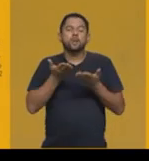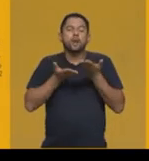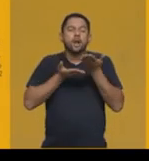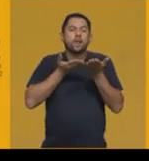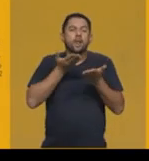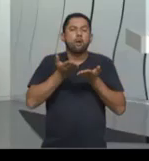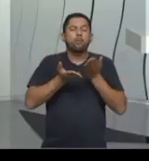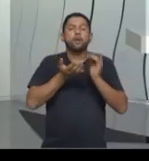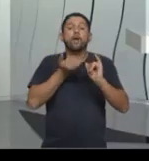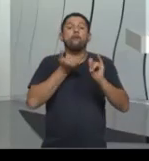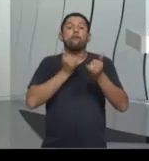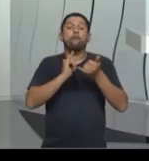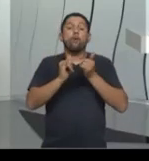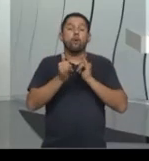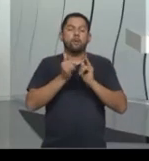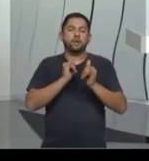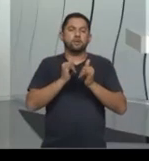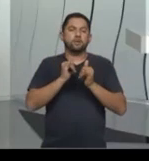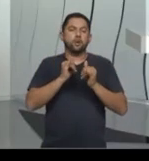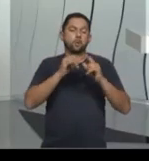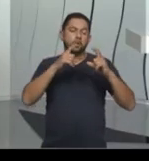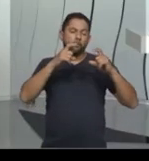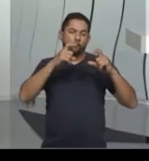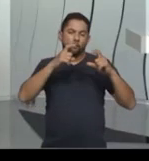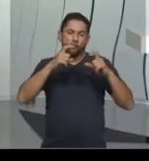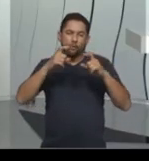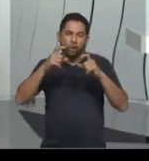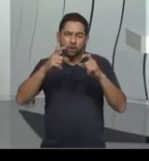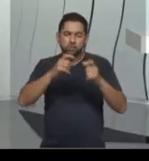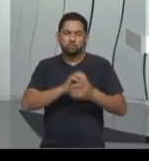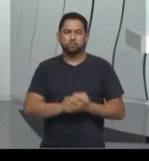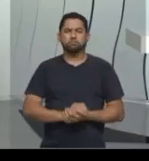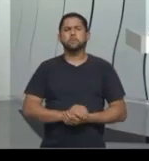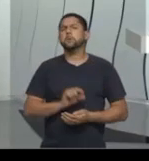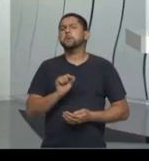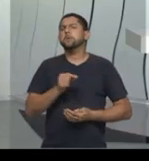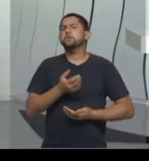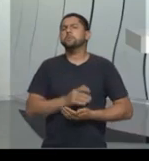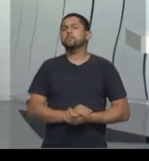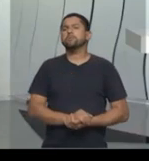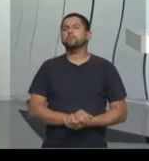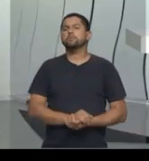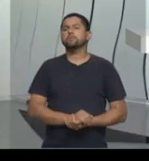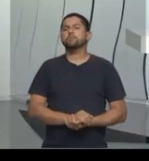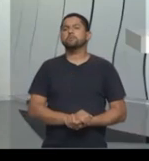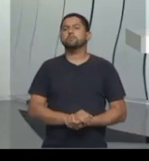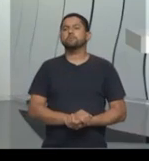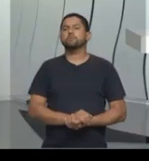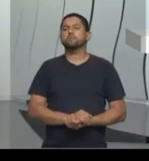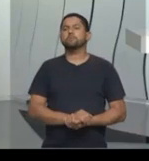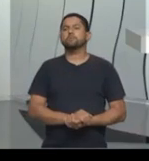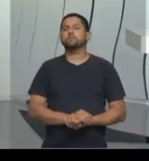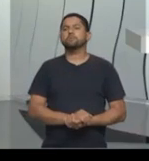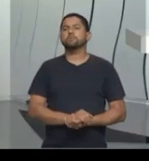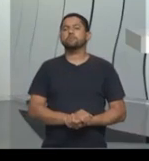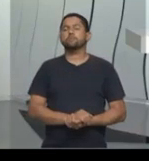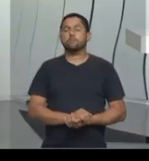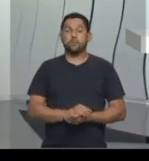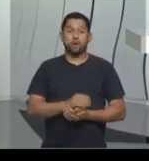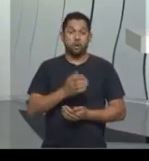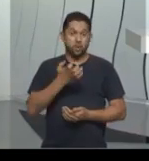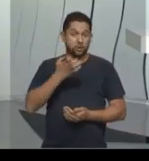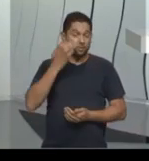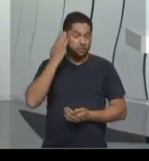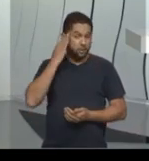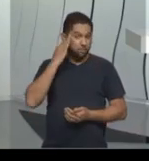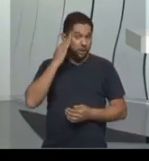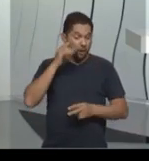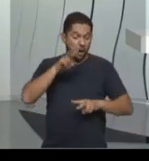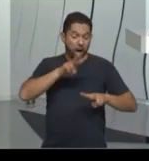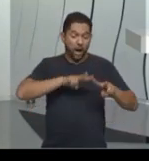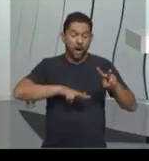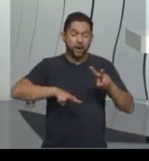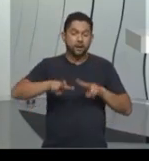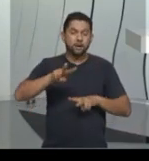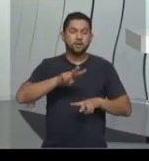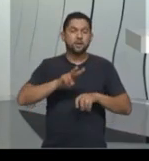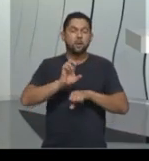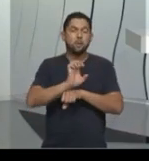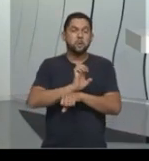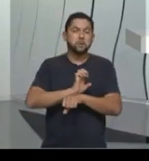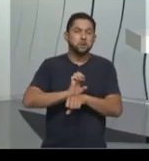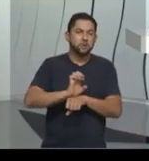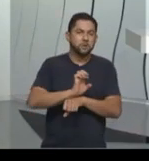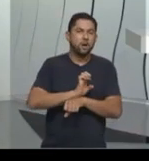que significa isso? Quer dizer o quê? Então, por exemplo, eu quero trabalhar uma determinada região, determinado estado,